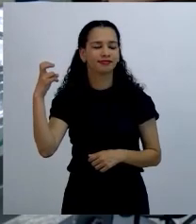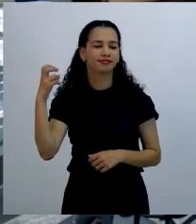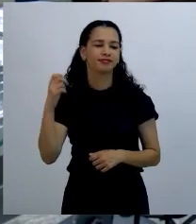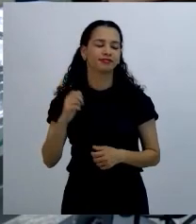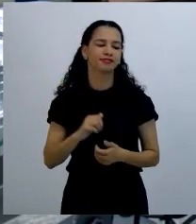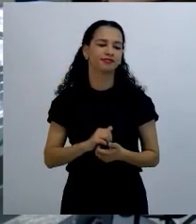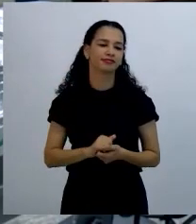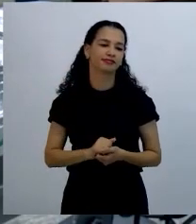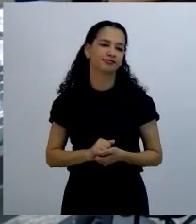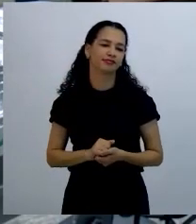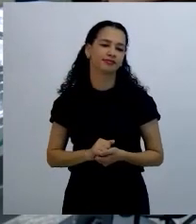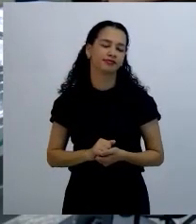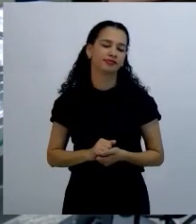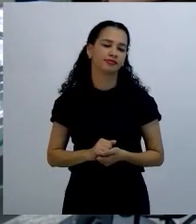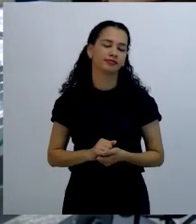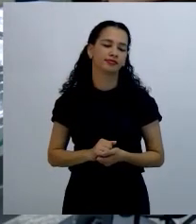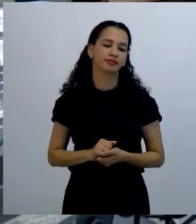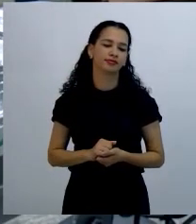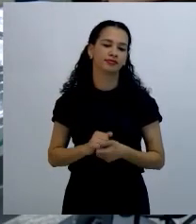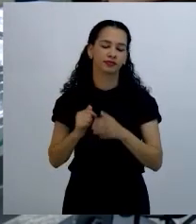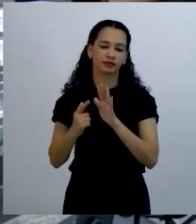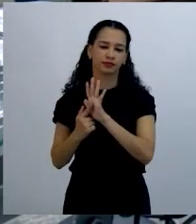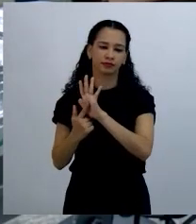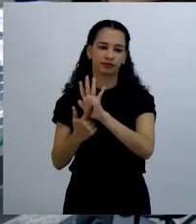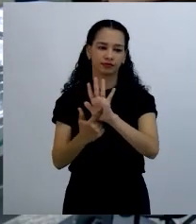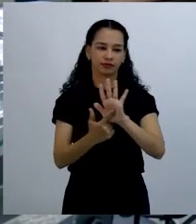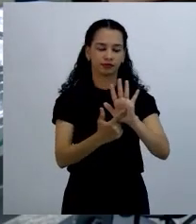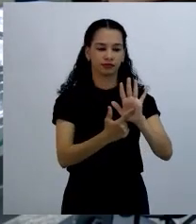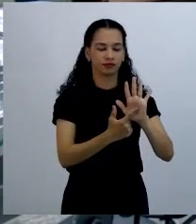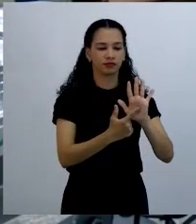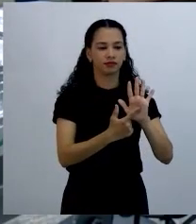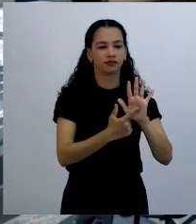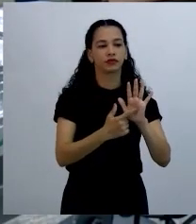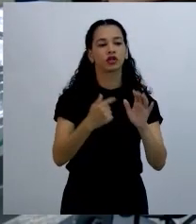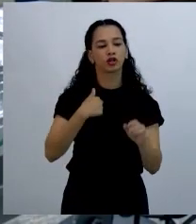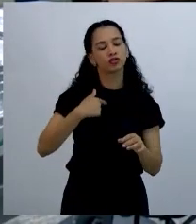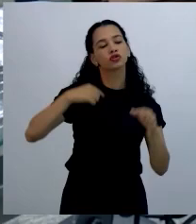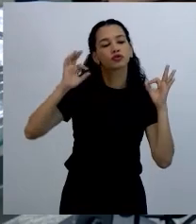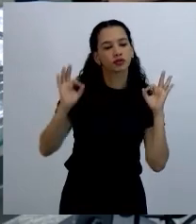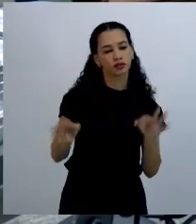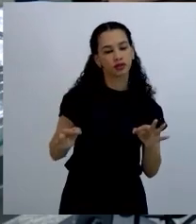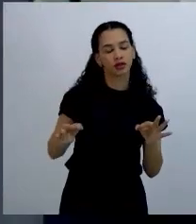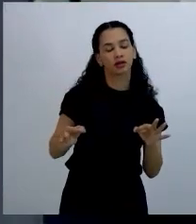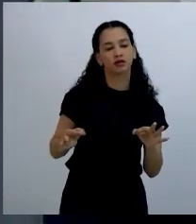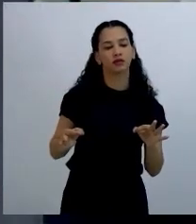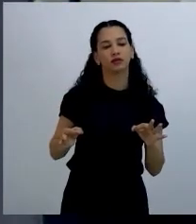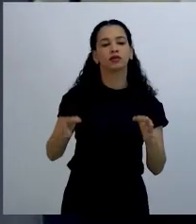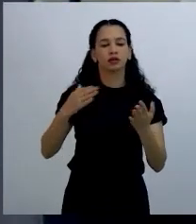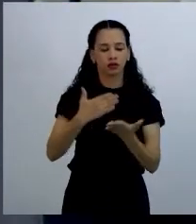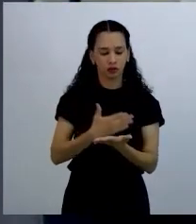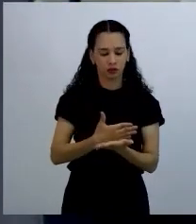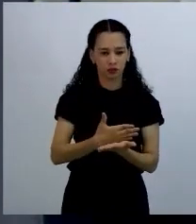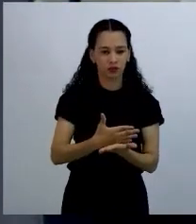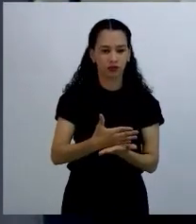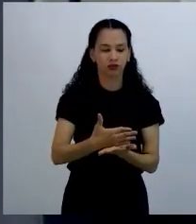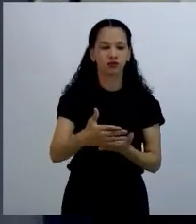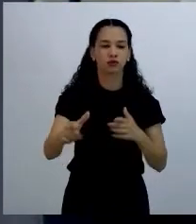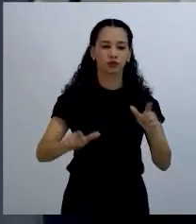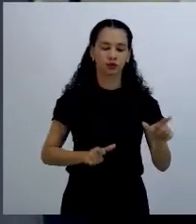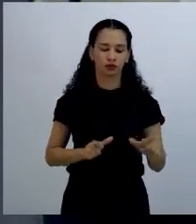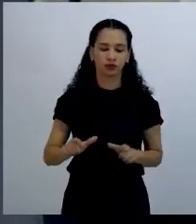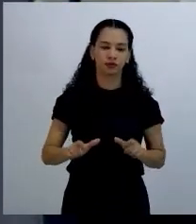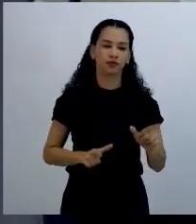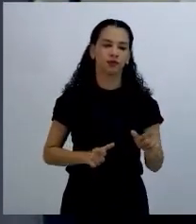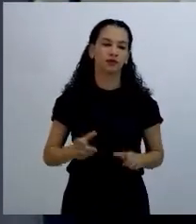de que aquele que começou boa obra em Vós há de completá-la até o dia de Cristo Jesus eu não sei o quanto você